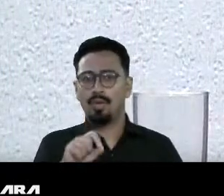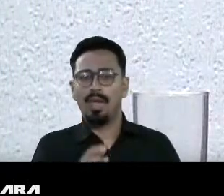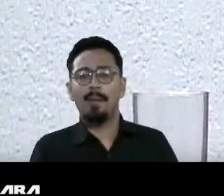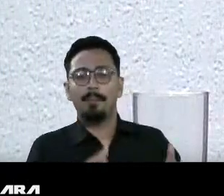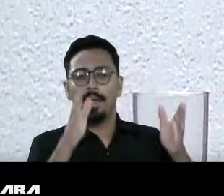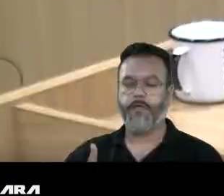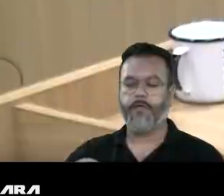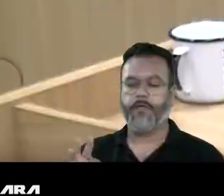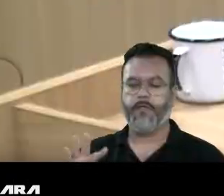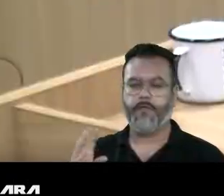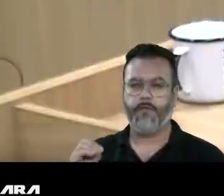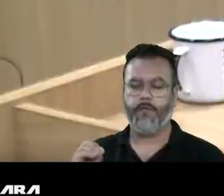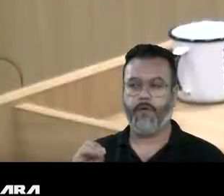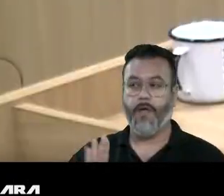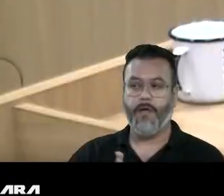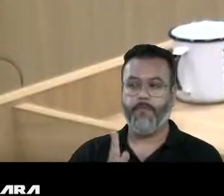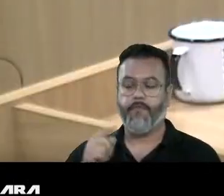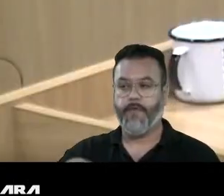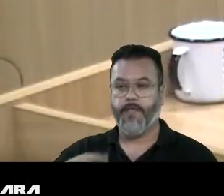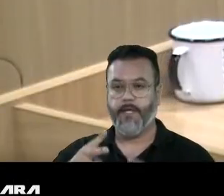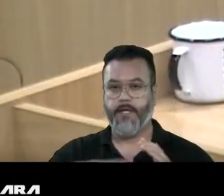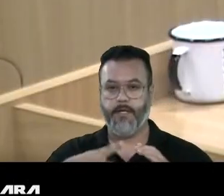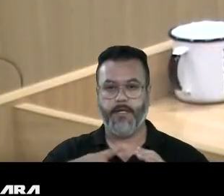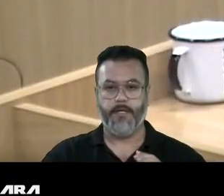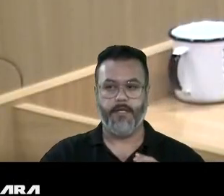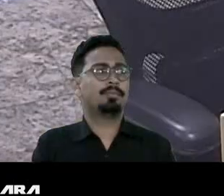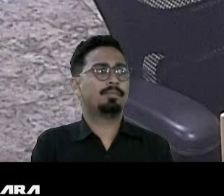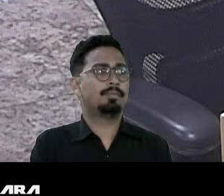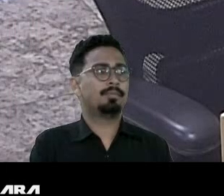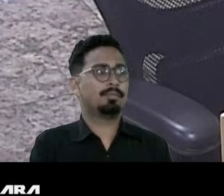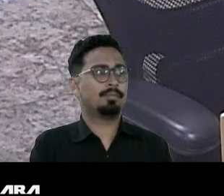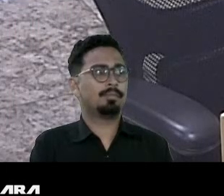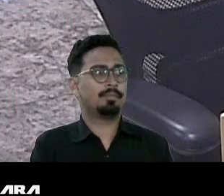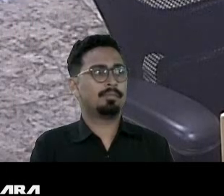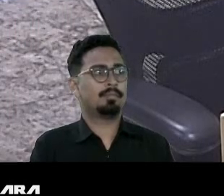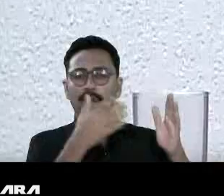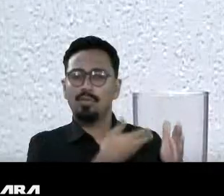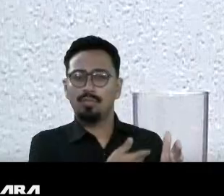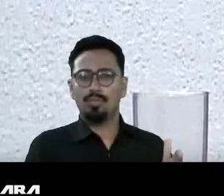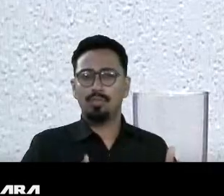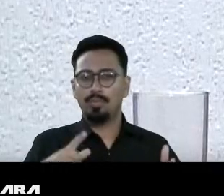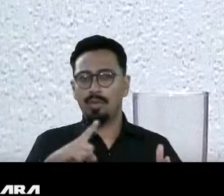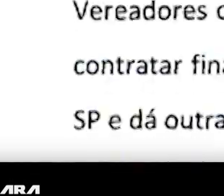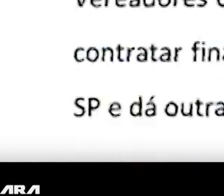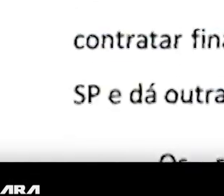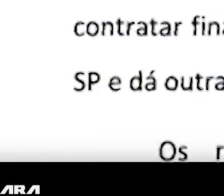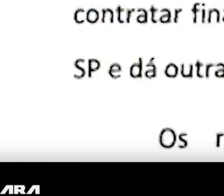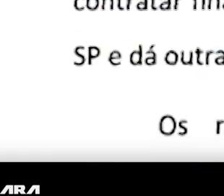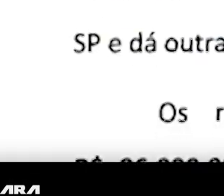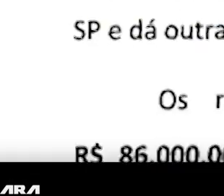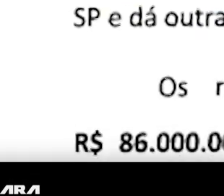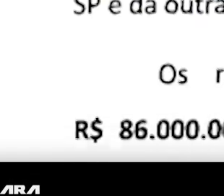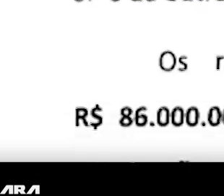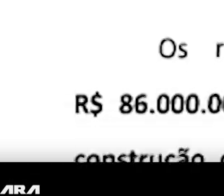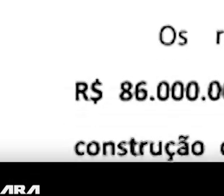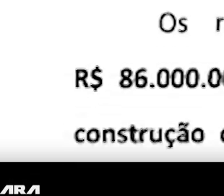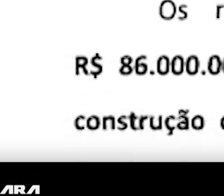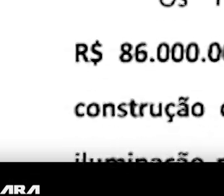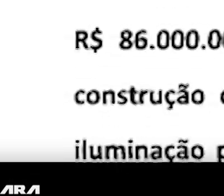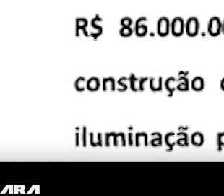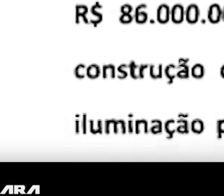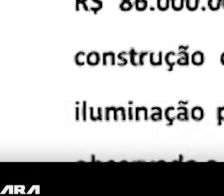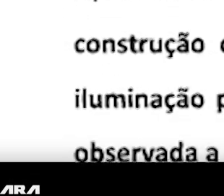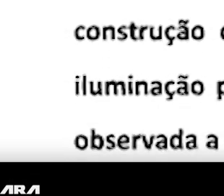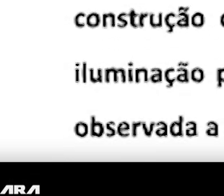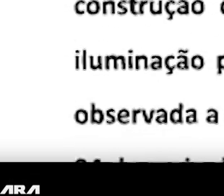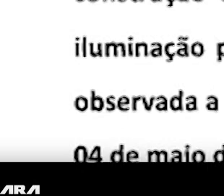requerimento de convocação, em parceria com a vereadora Elisa Representa Taubaté e o vereador Serginho. Segundo Thalita, o projeto de lei que autorizou a contratação